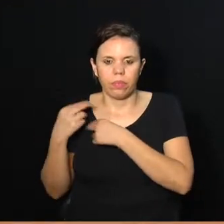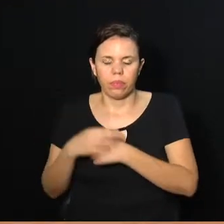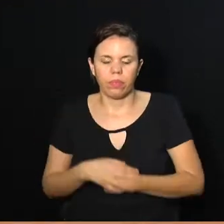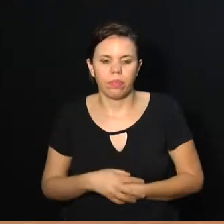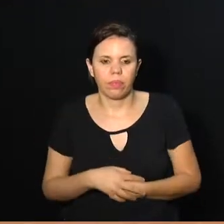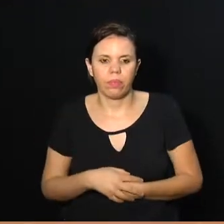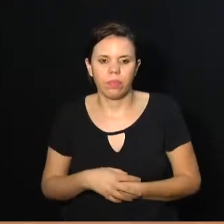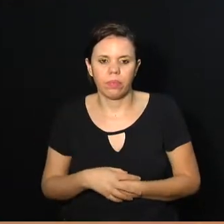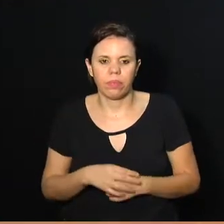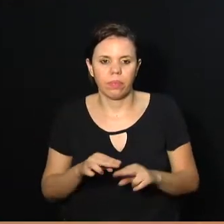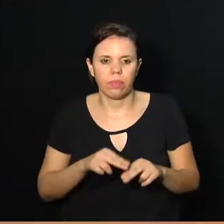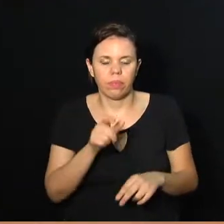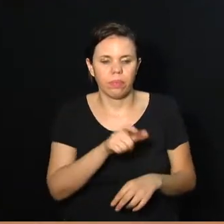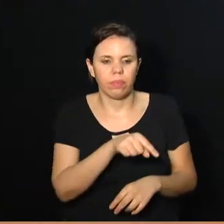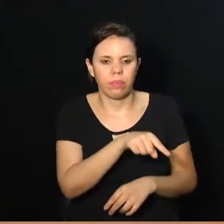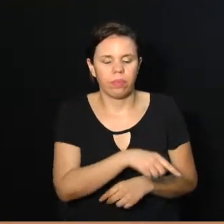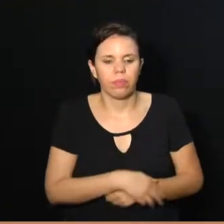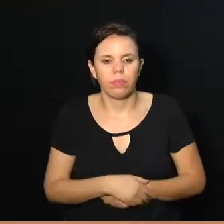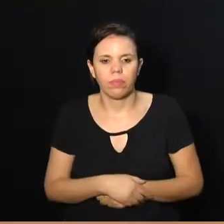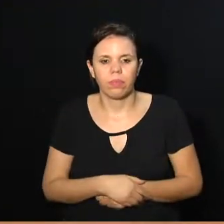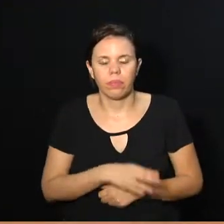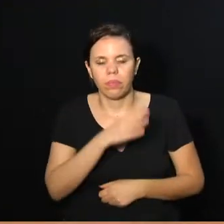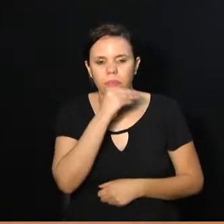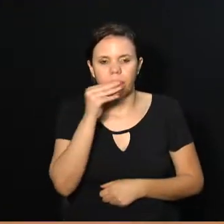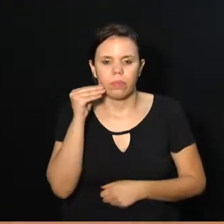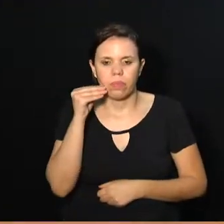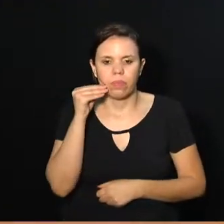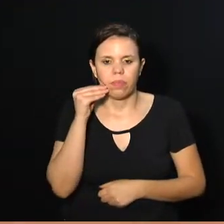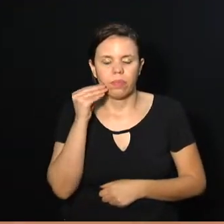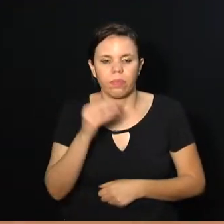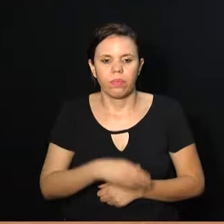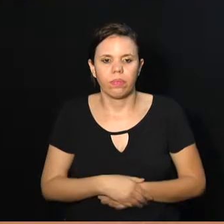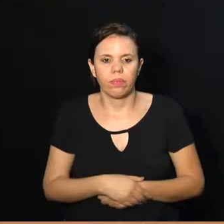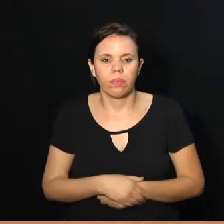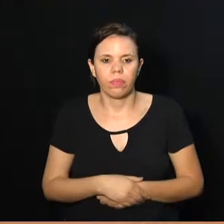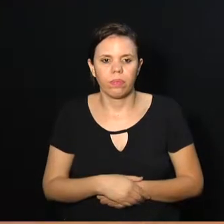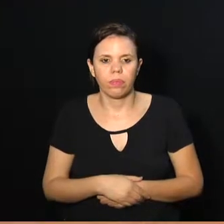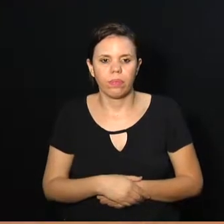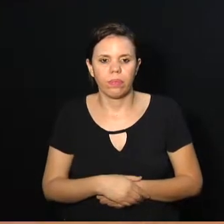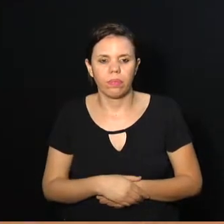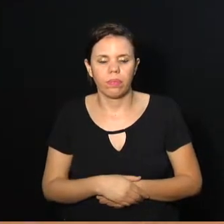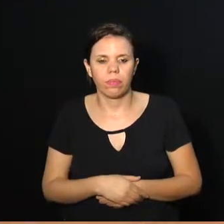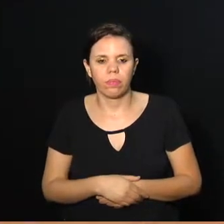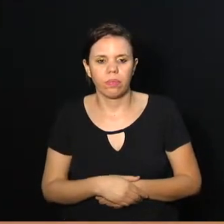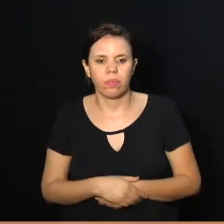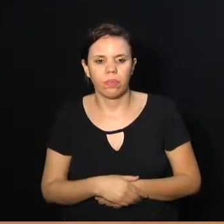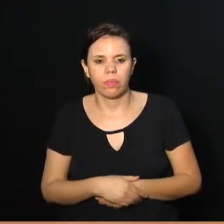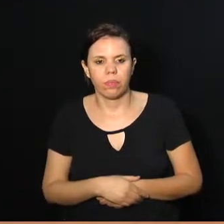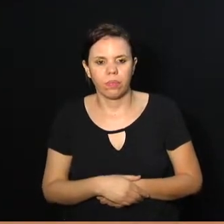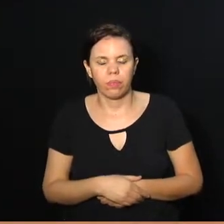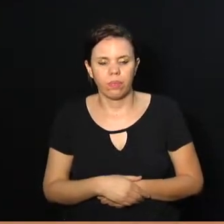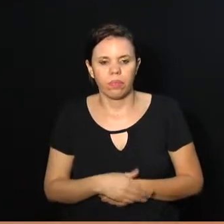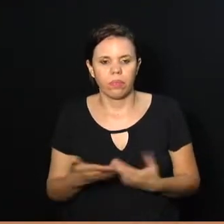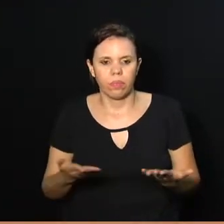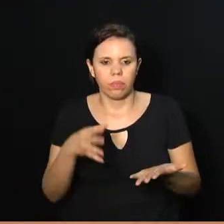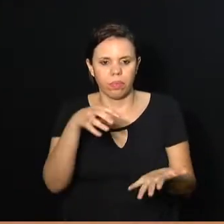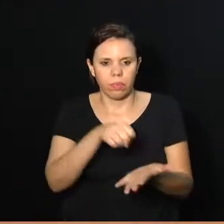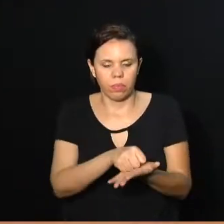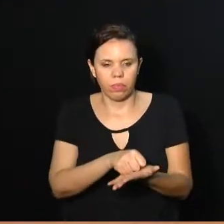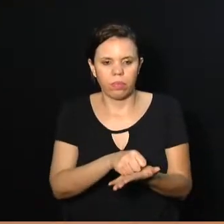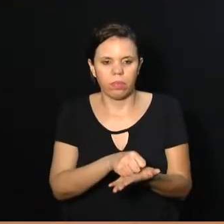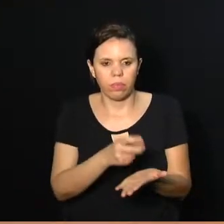por ela e pela adolescente, né? Mas os encaminhamentos são os